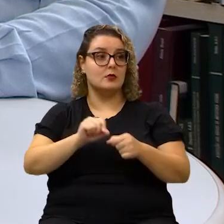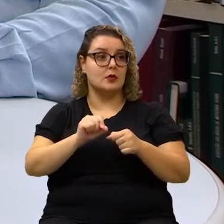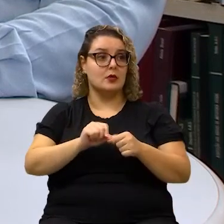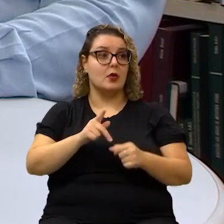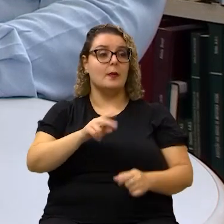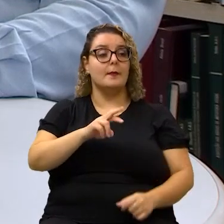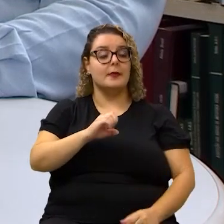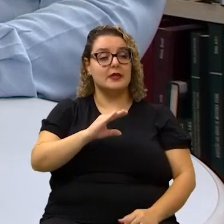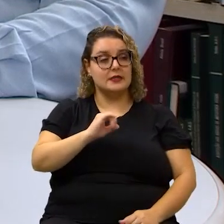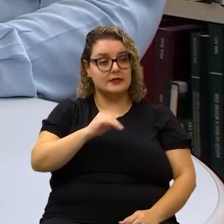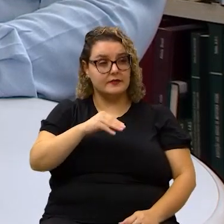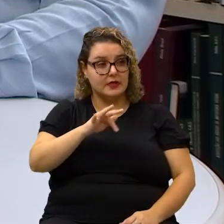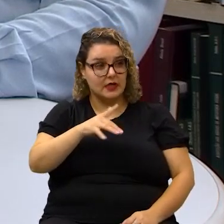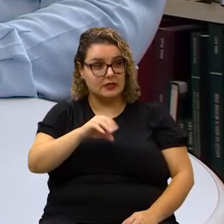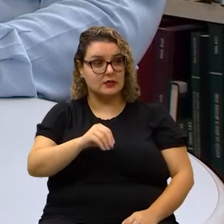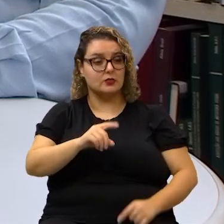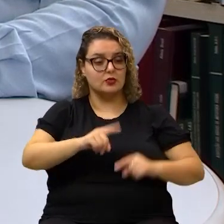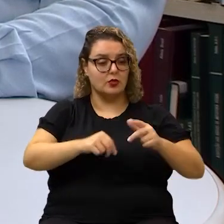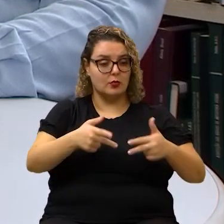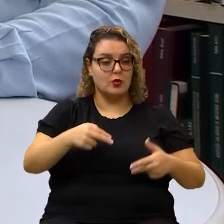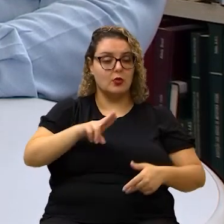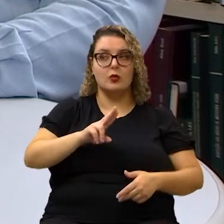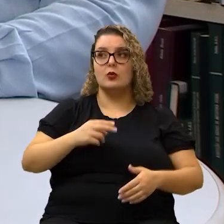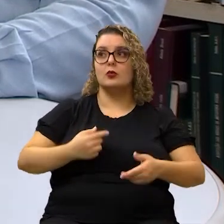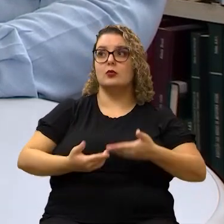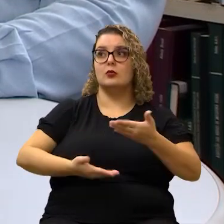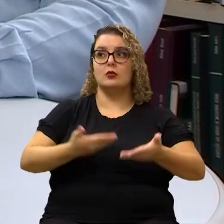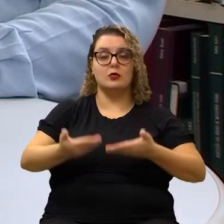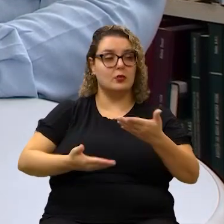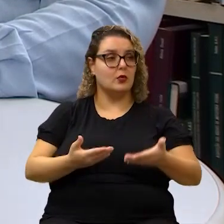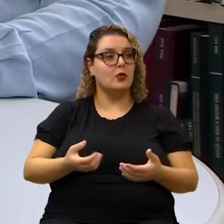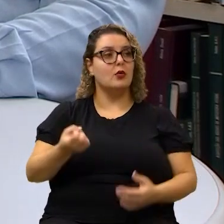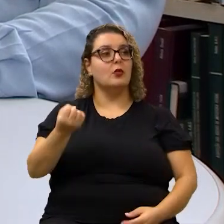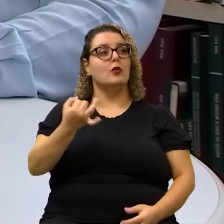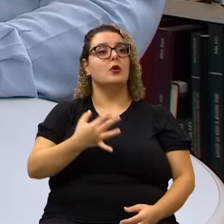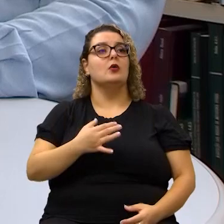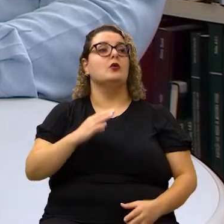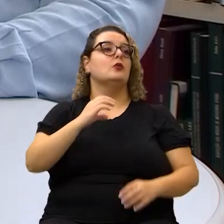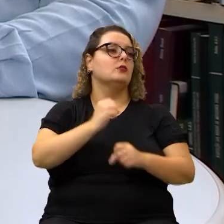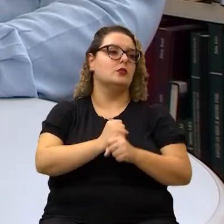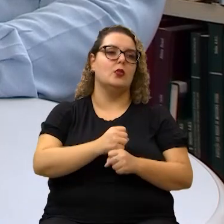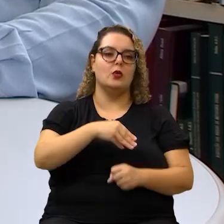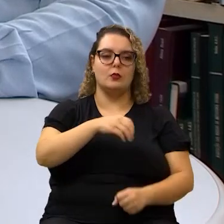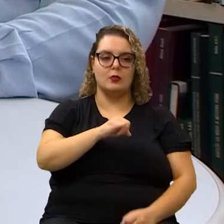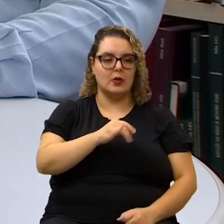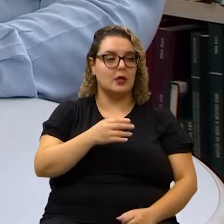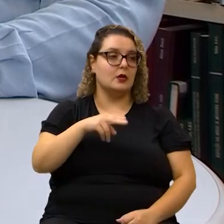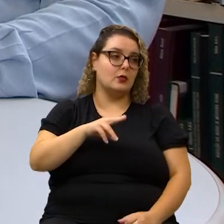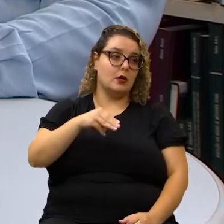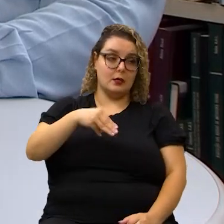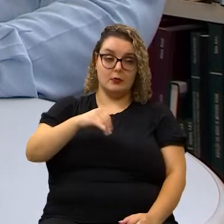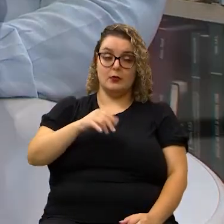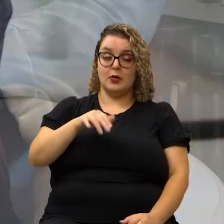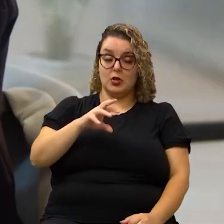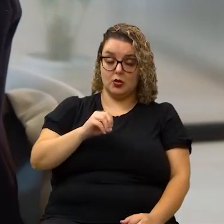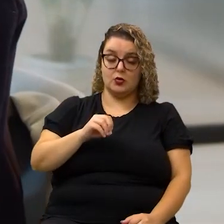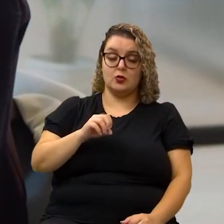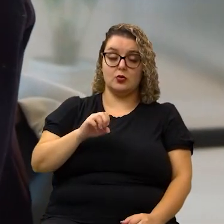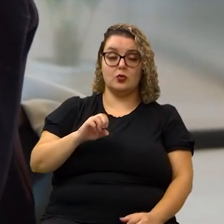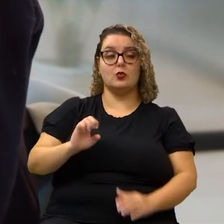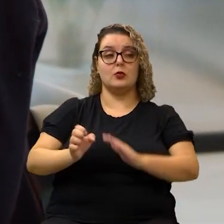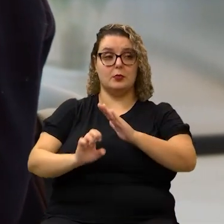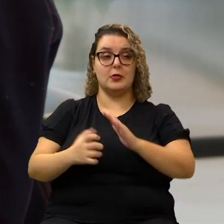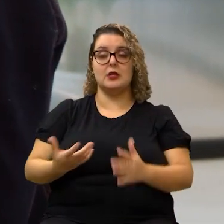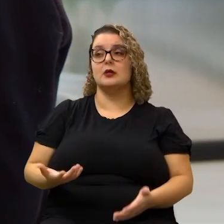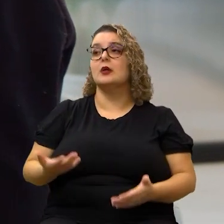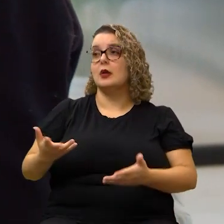a precificação do seu produto ou serviço, quais os tributos que devem ser contabilizados? O MEI ou a microempresa? Então, é o que nós